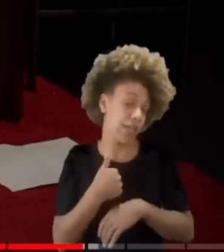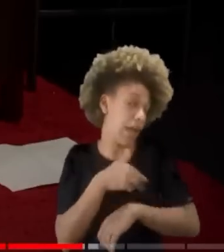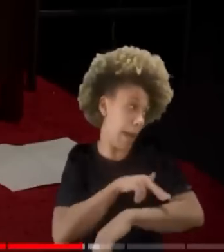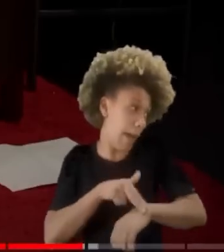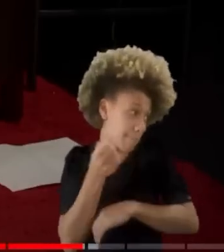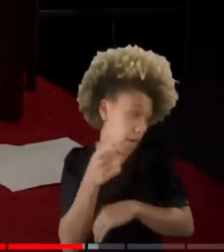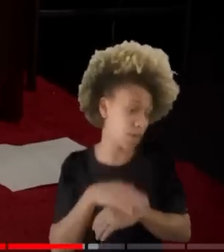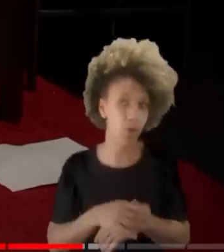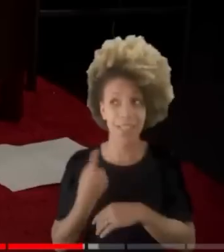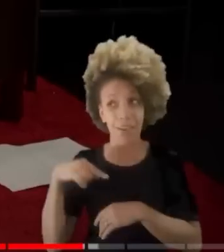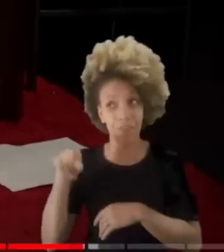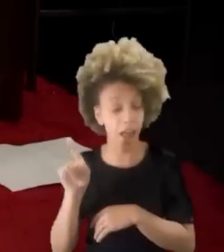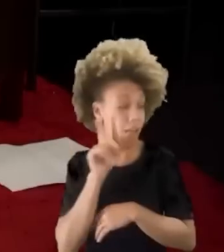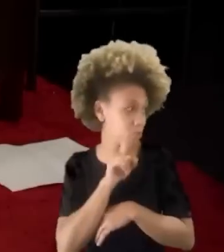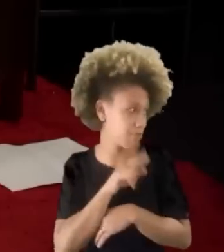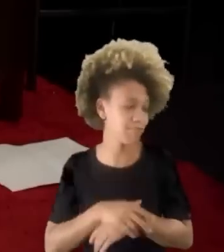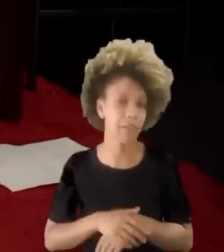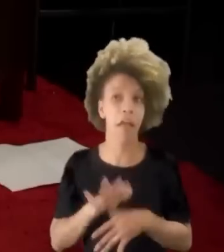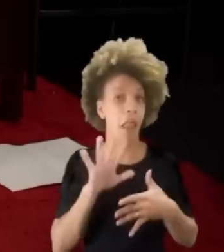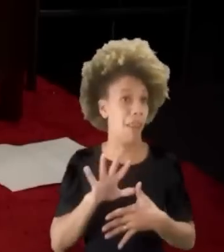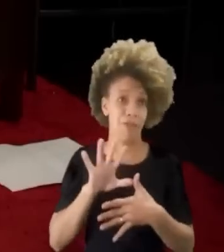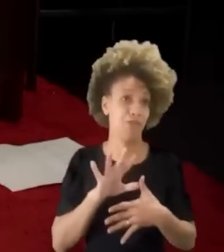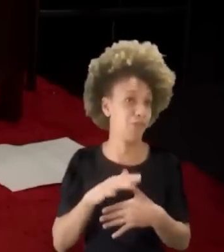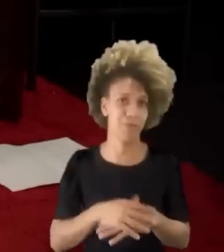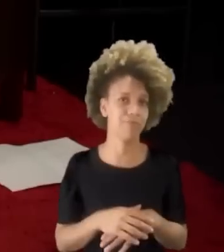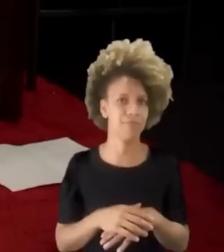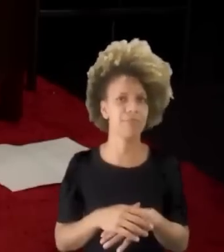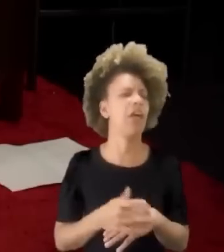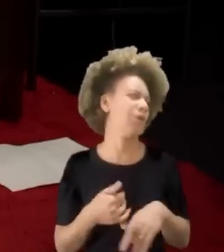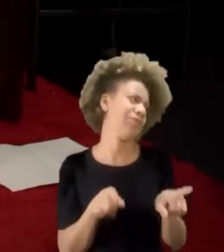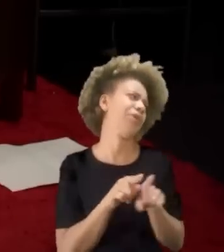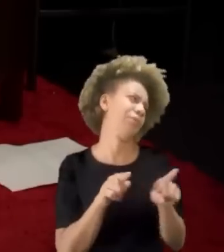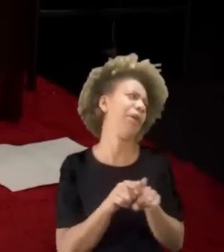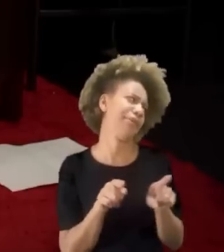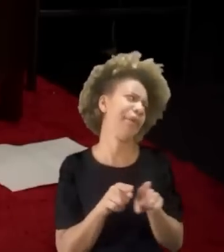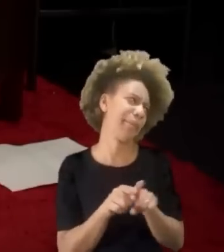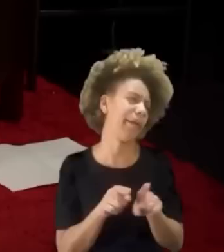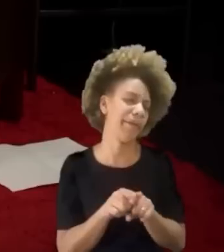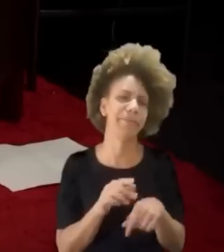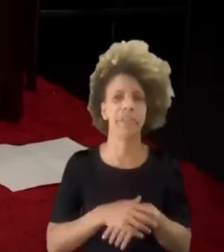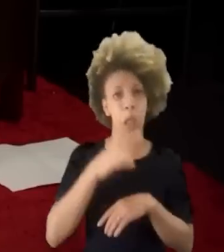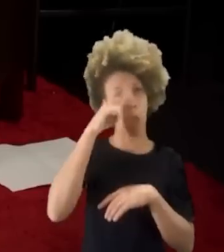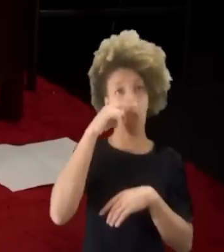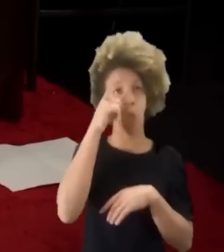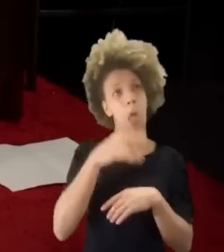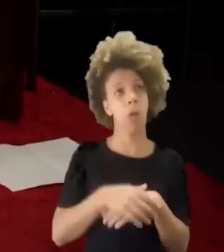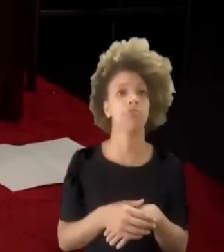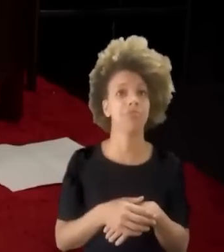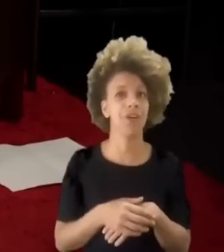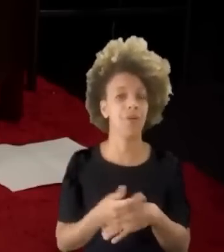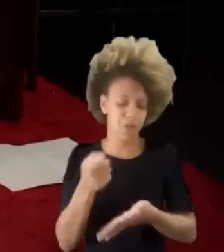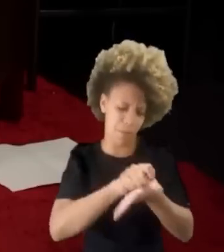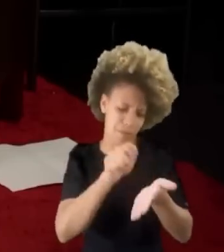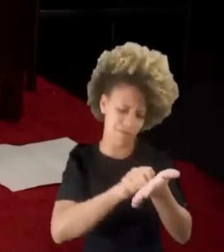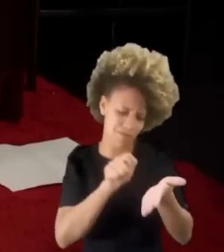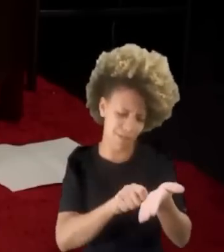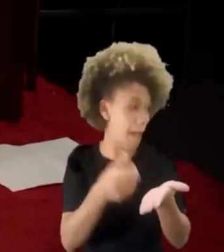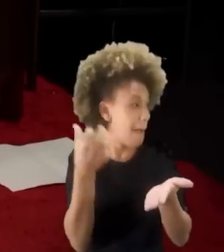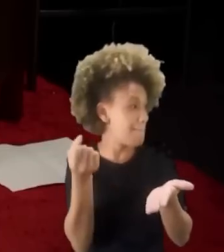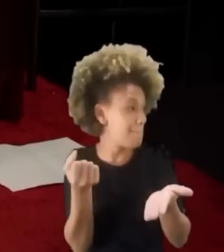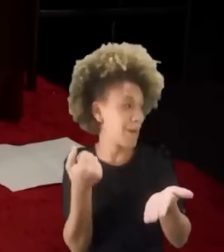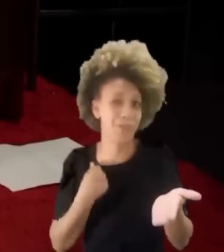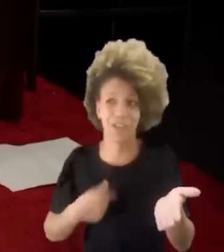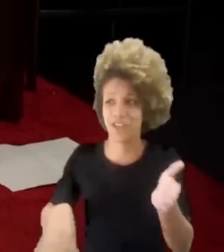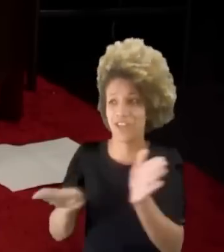que é branco tu vai para os Estados Unidos Latino acabou não é tomei assim eu vi né Narizinho empinado e fui preencher um negócio